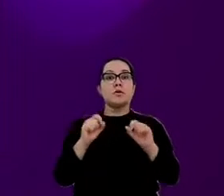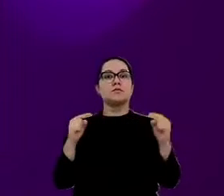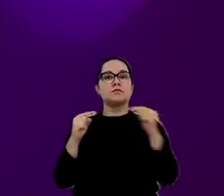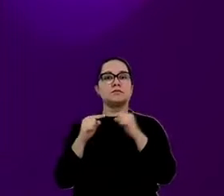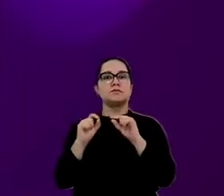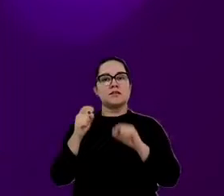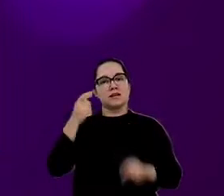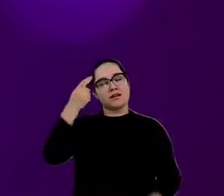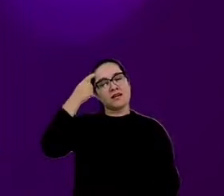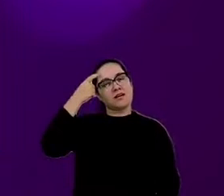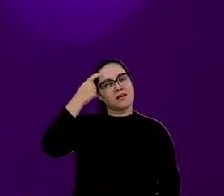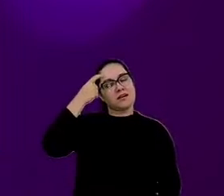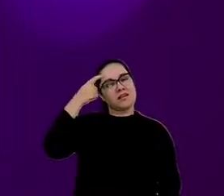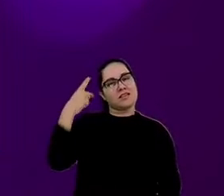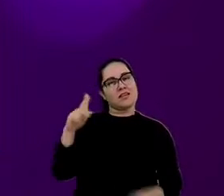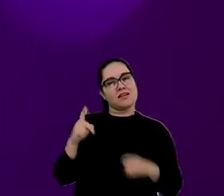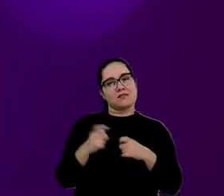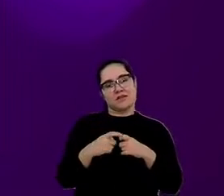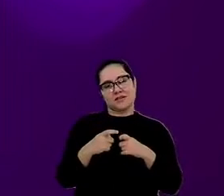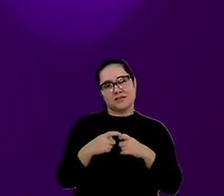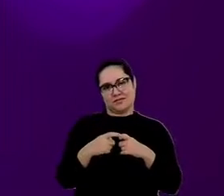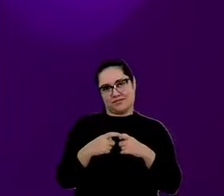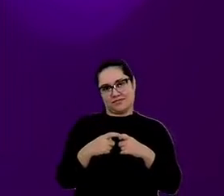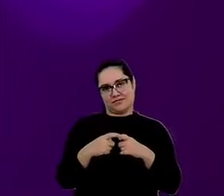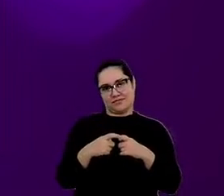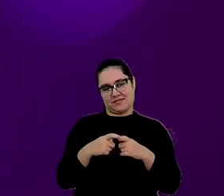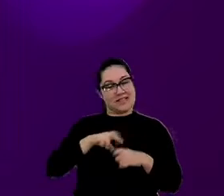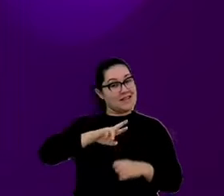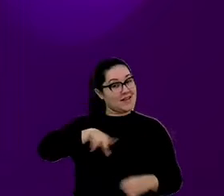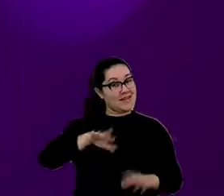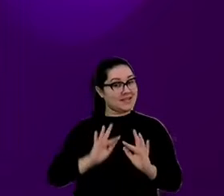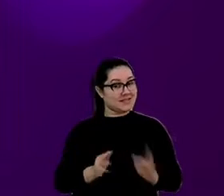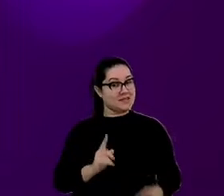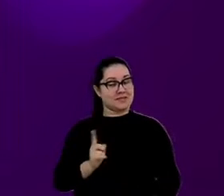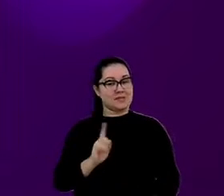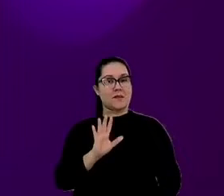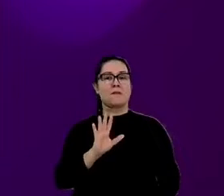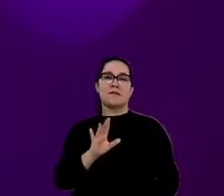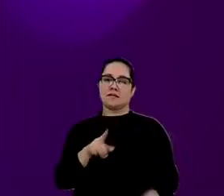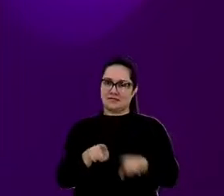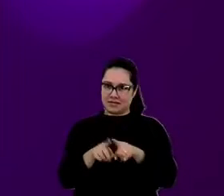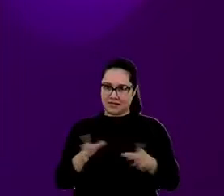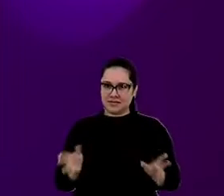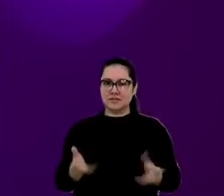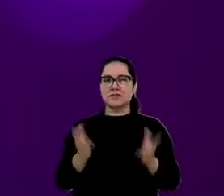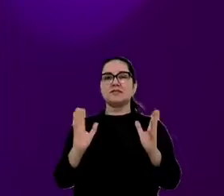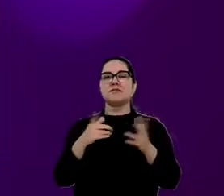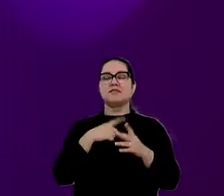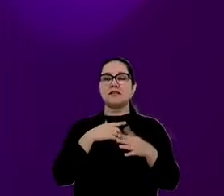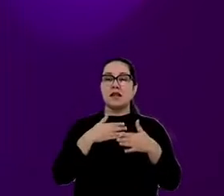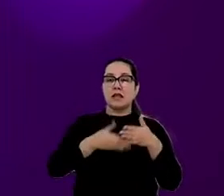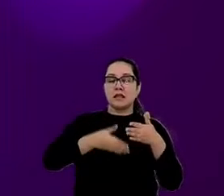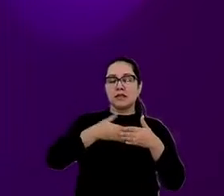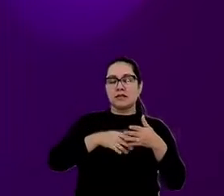do médico, que não é simples, mas passa por incentivos e restrições.